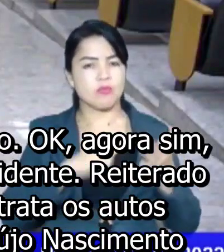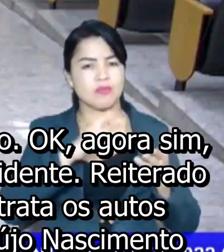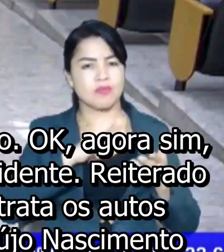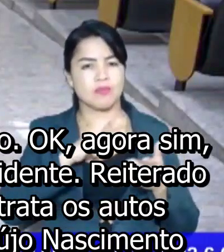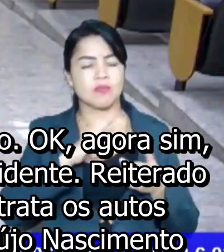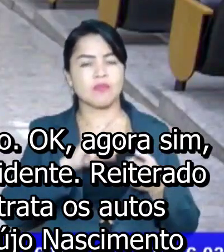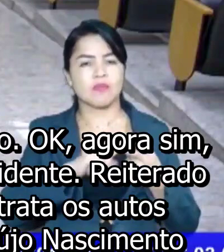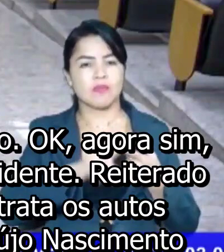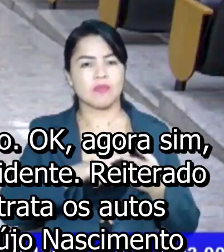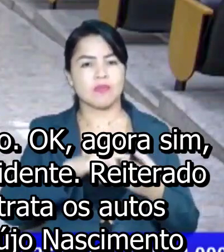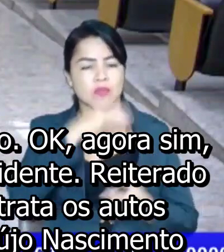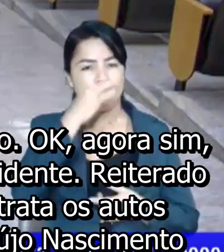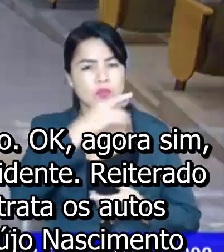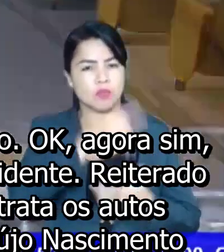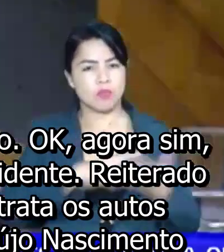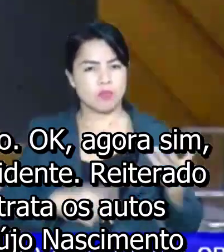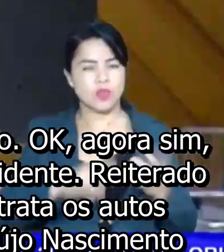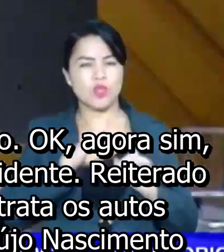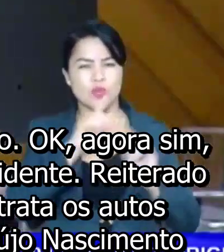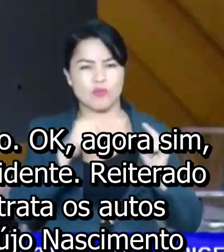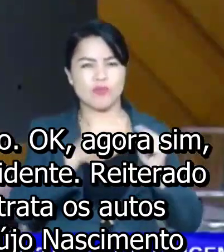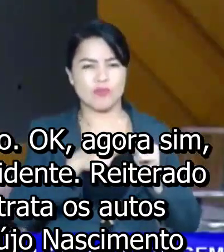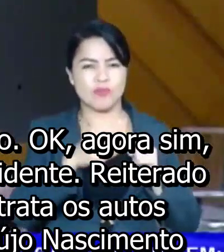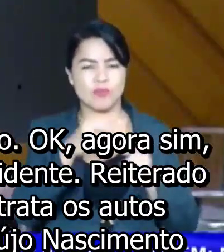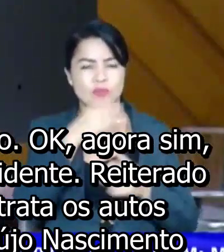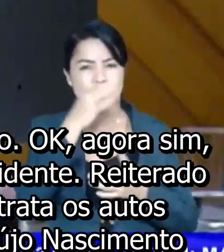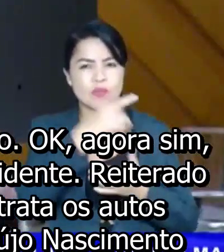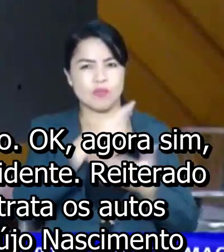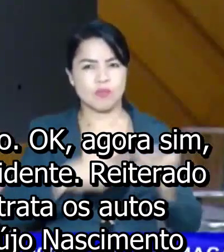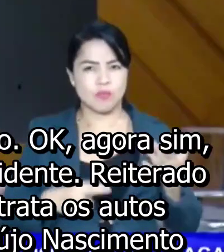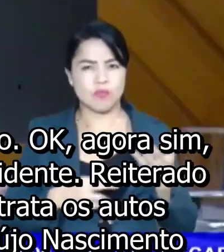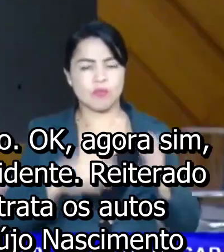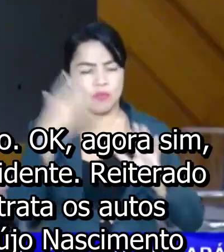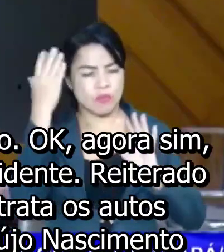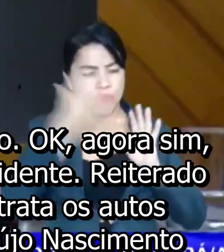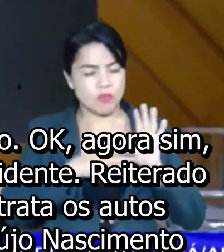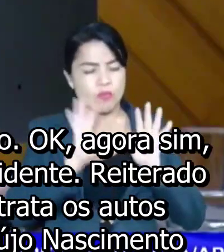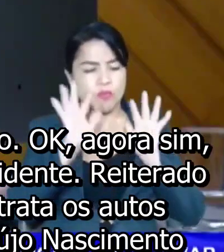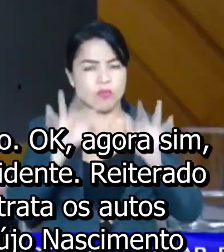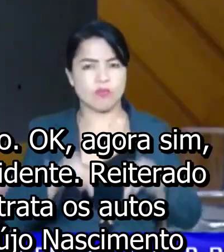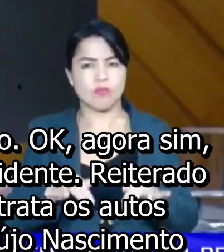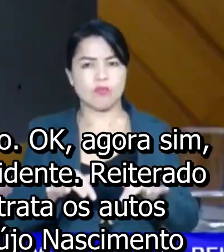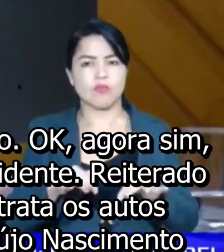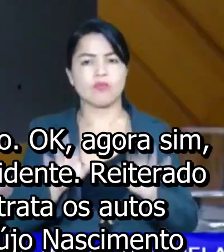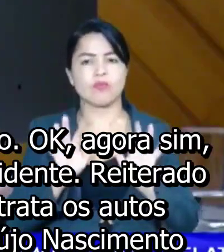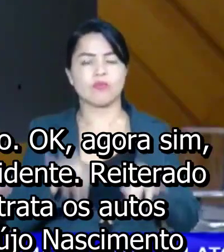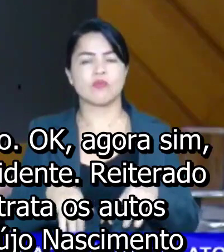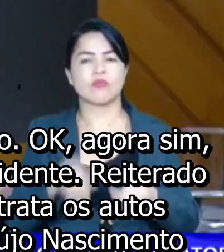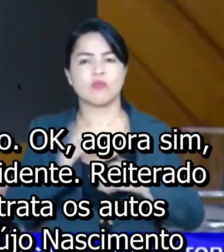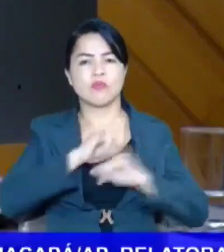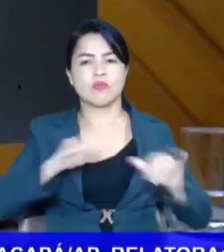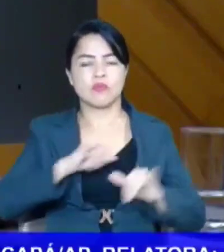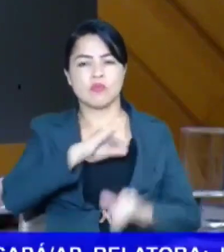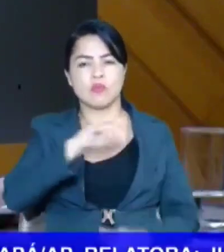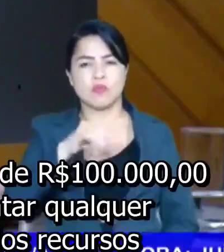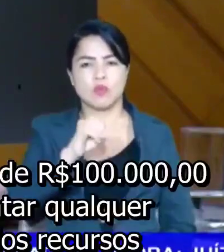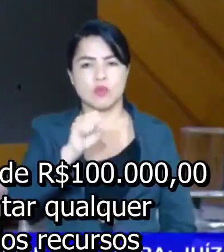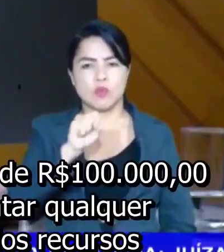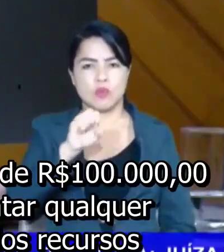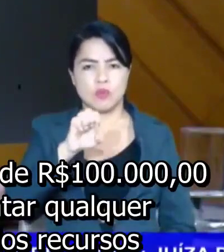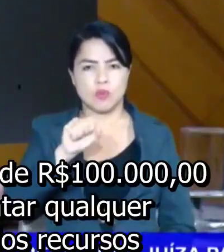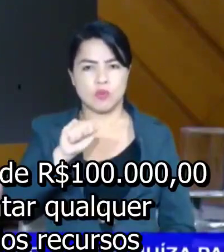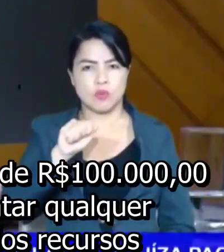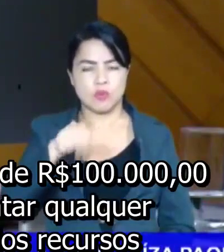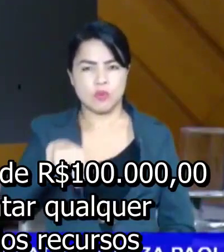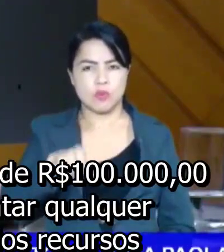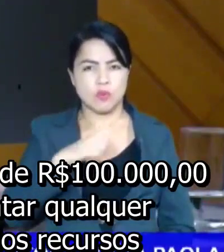está com a palavra. Bom, conforme relatado, trata Em sua mesa, a doutora Paola, fazendo leitura na tela do seu computador. O